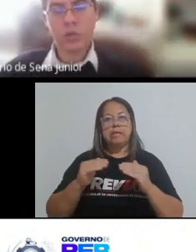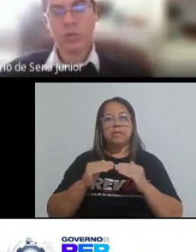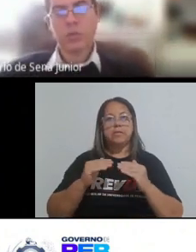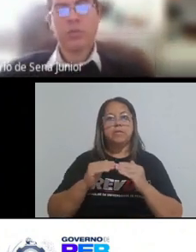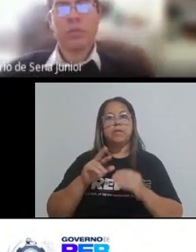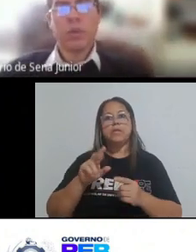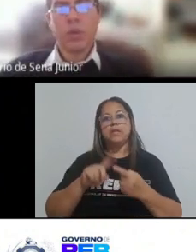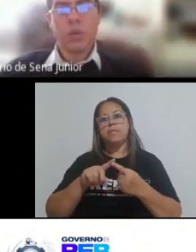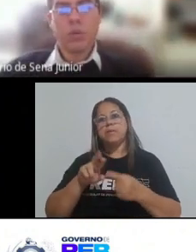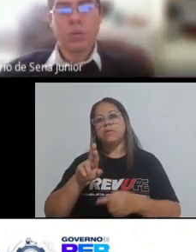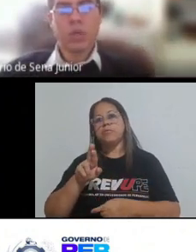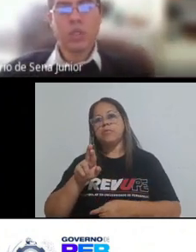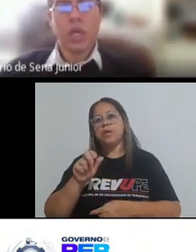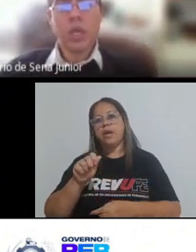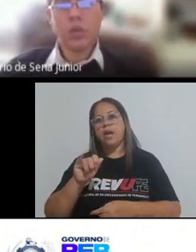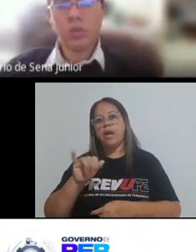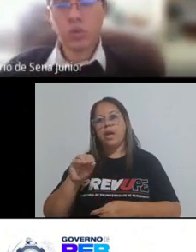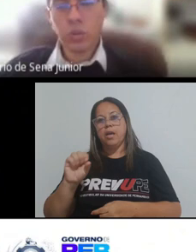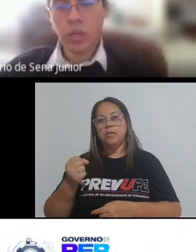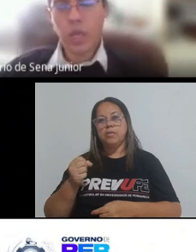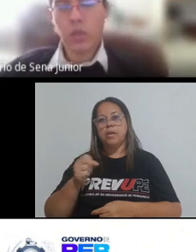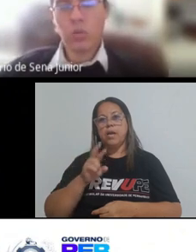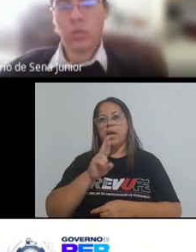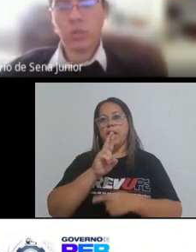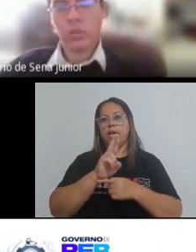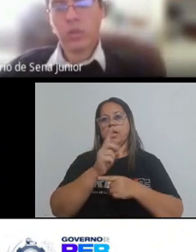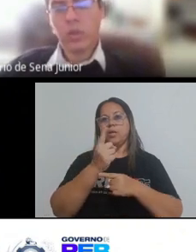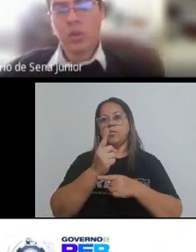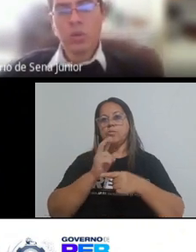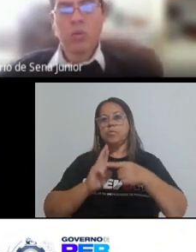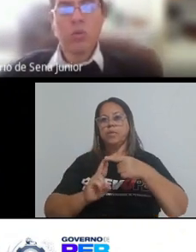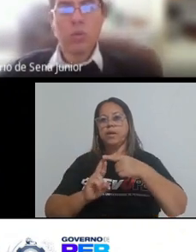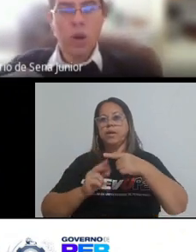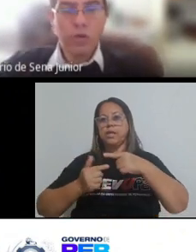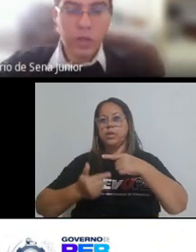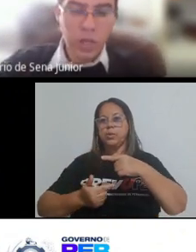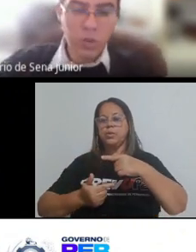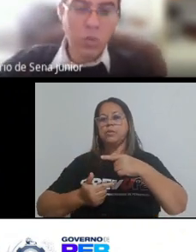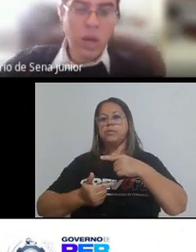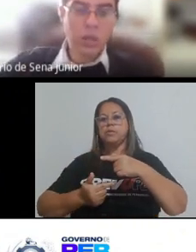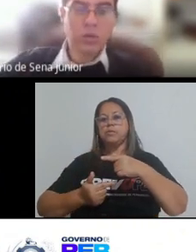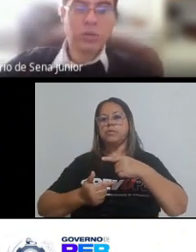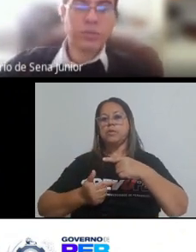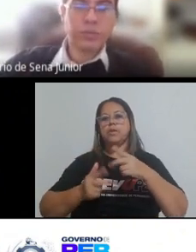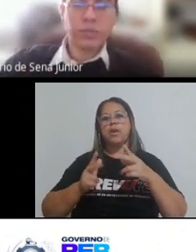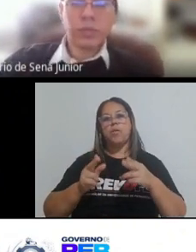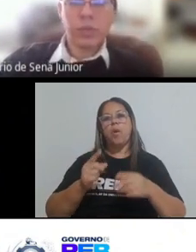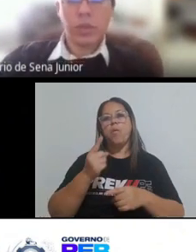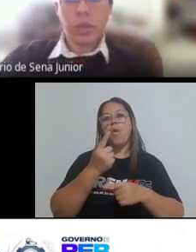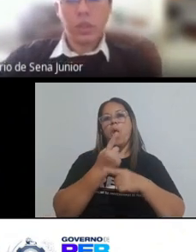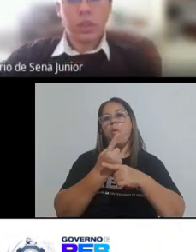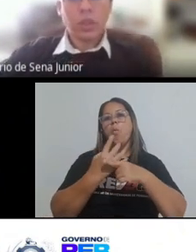raios, ou seja, R1 sobre R2, o qual vai dar um quadro.